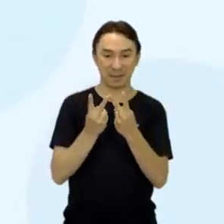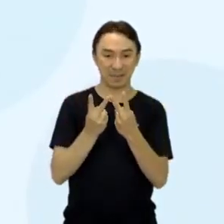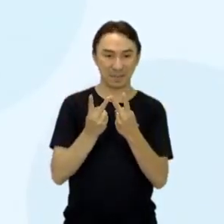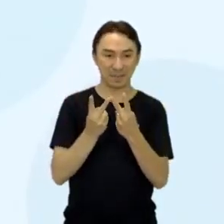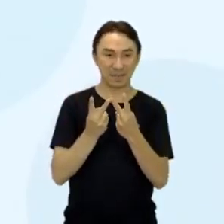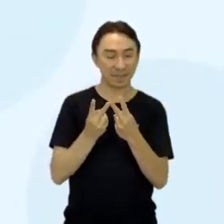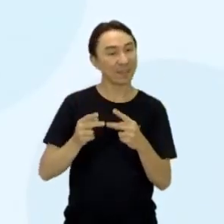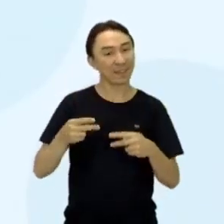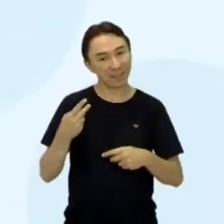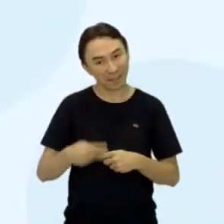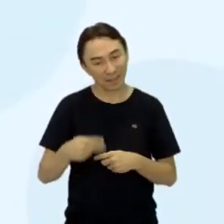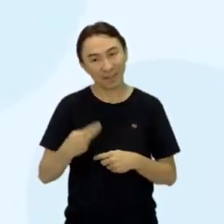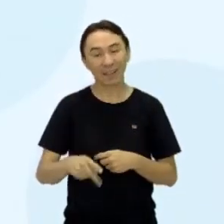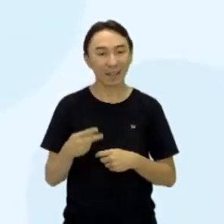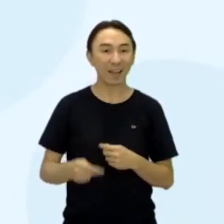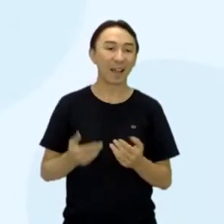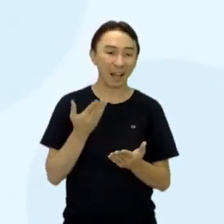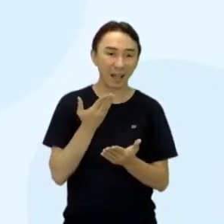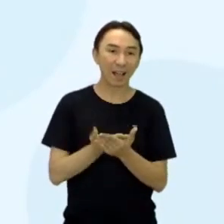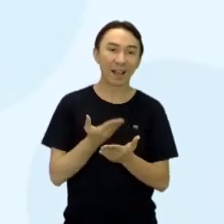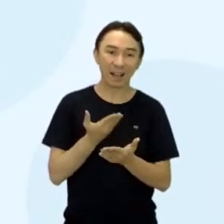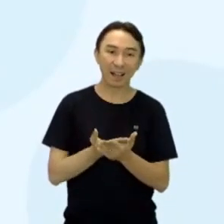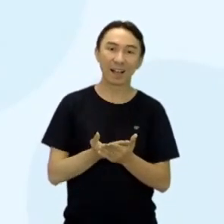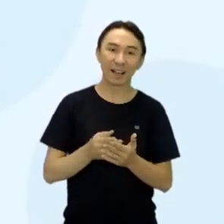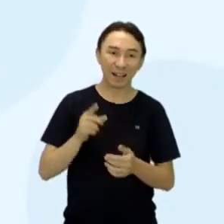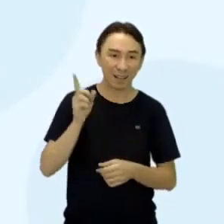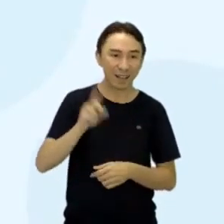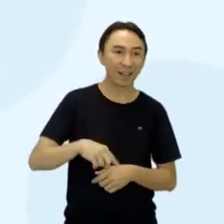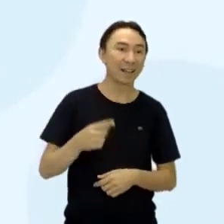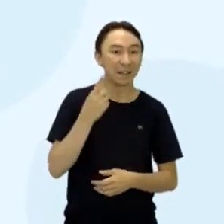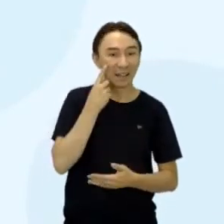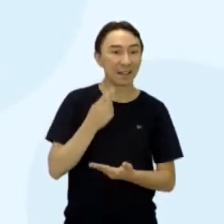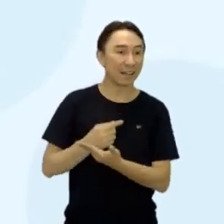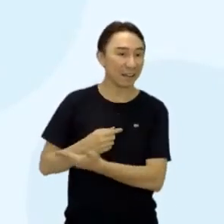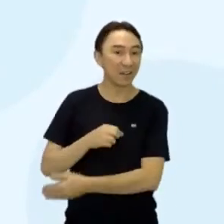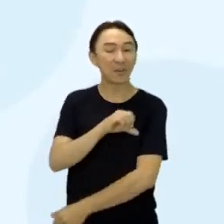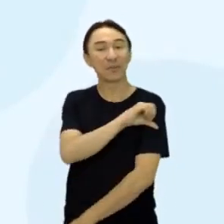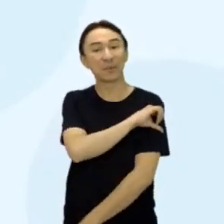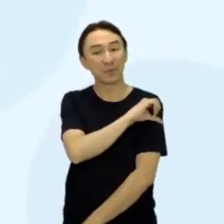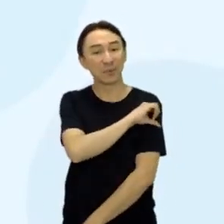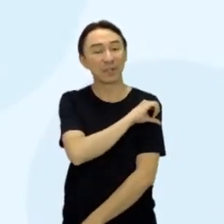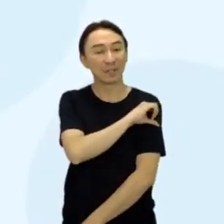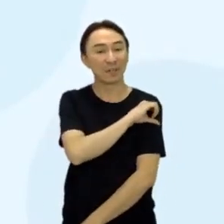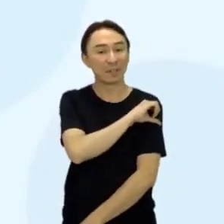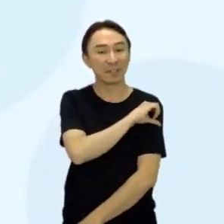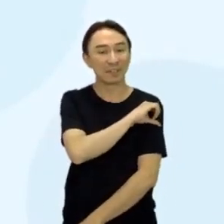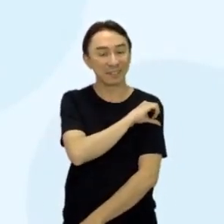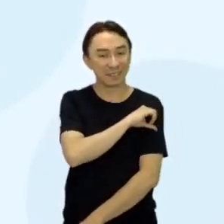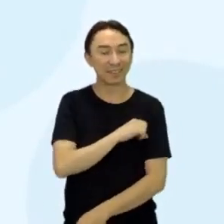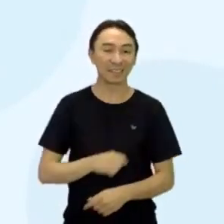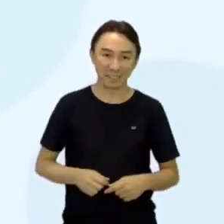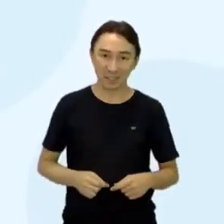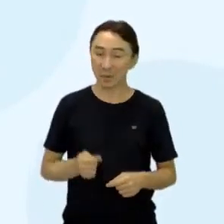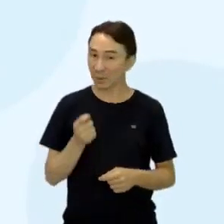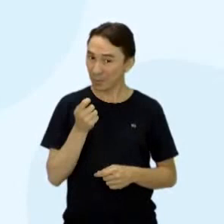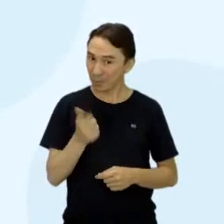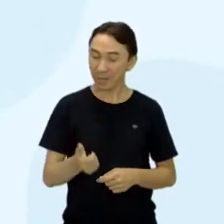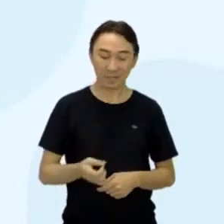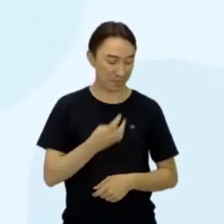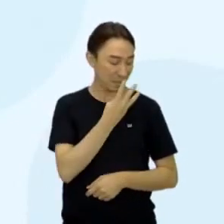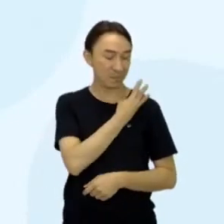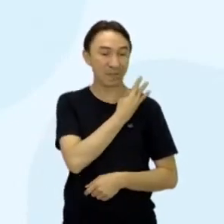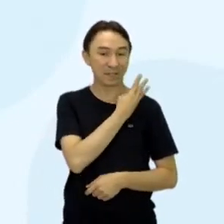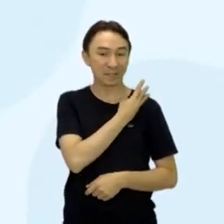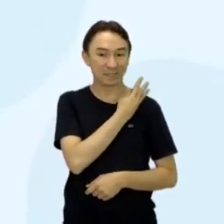parte já da etapa do ensino no ano do ensino fundamental. Olha só, daqui a pouco a gente já está no ensino médio, está com o pezinho lá,